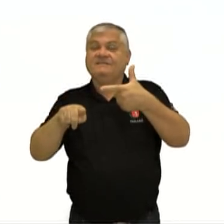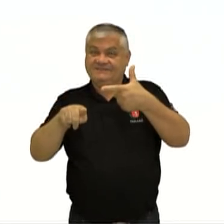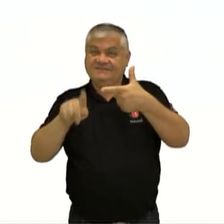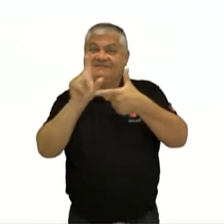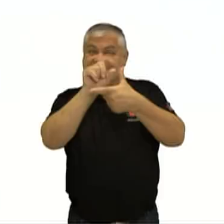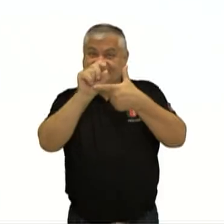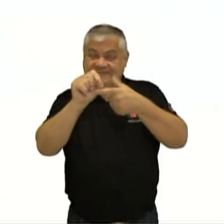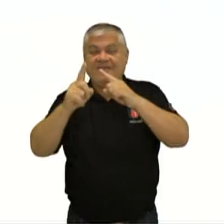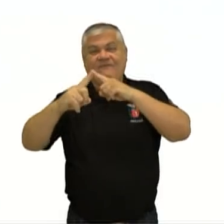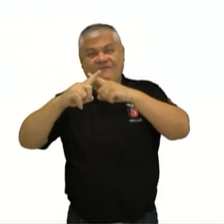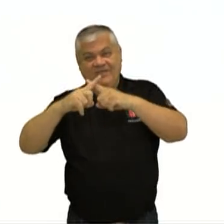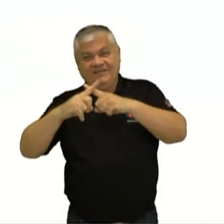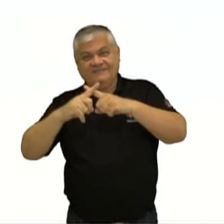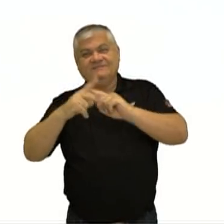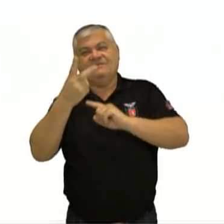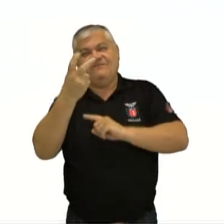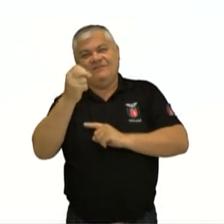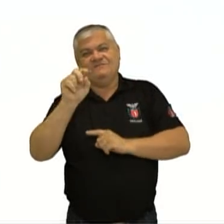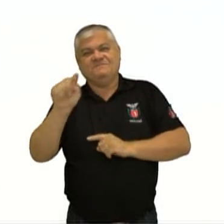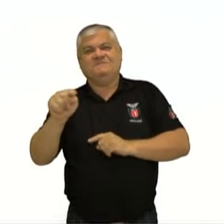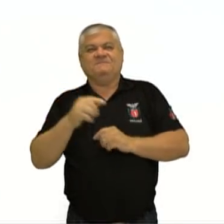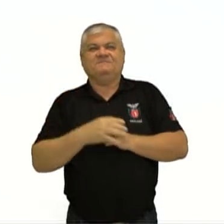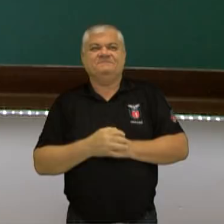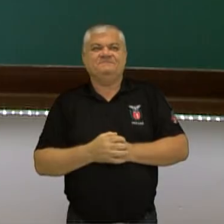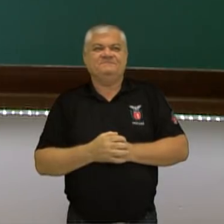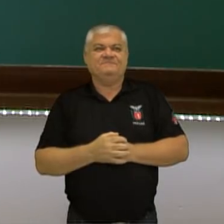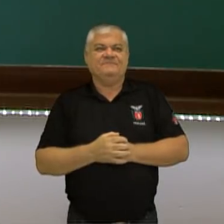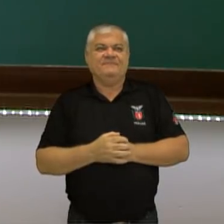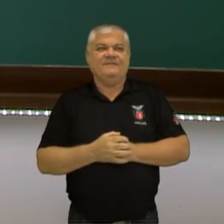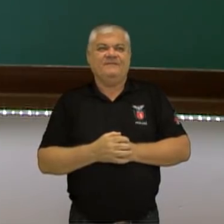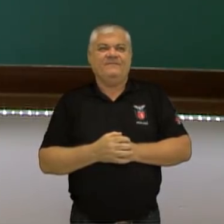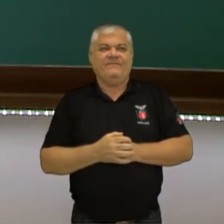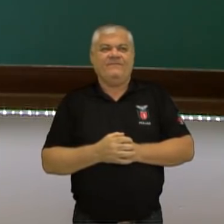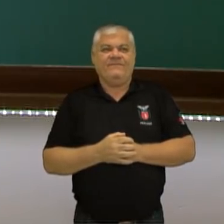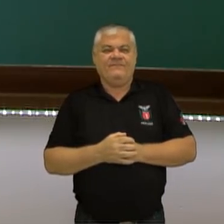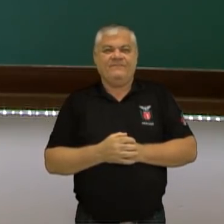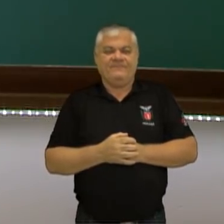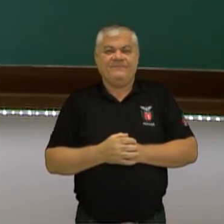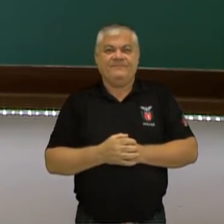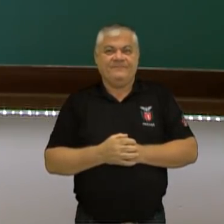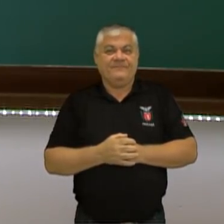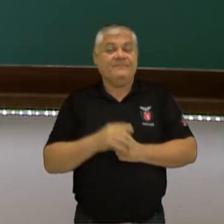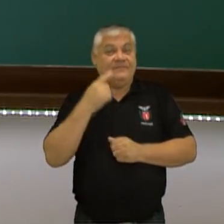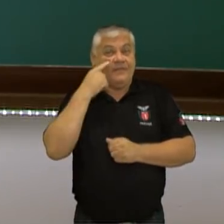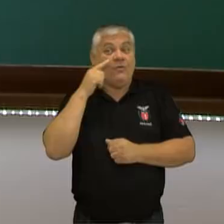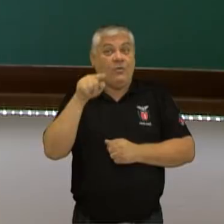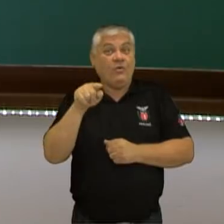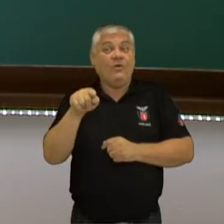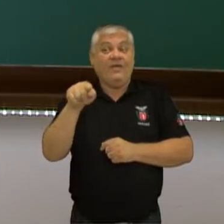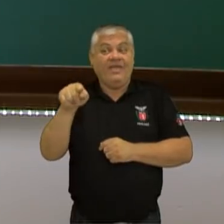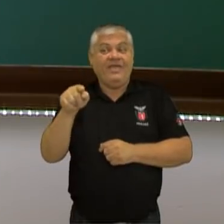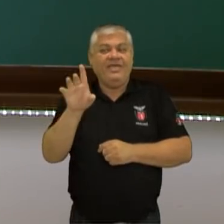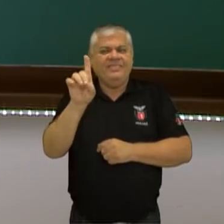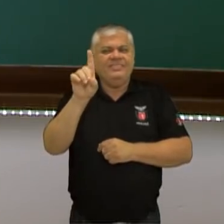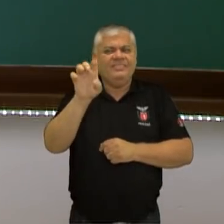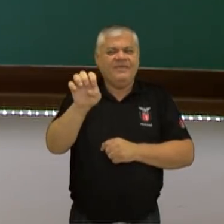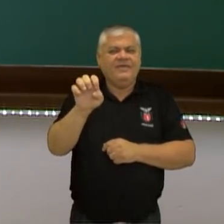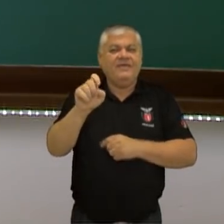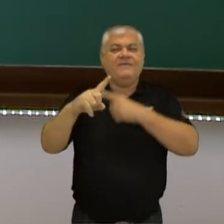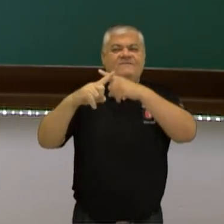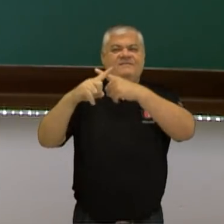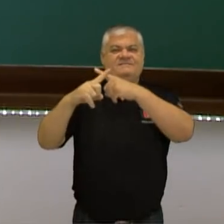mil, que é multiplicação de frações. Quando eu uso esse D, eu estou me referindo a uma multiplicação. Então, eu vou fazer o